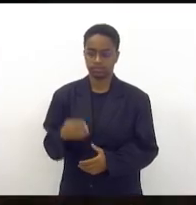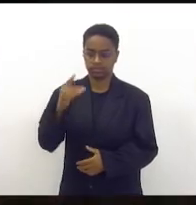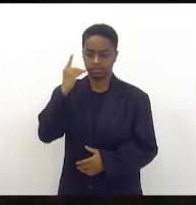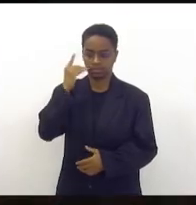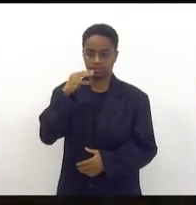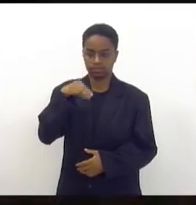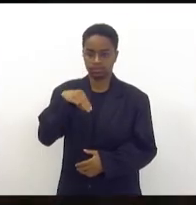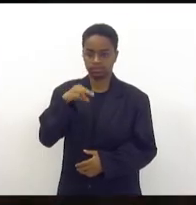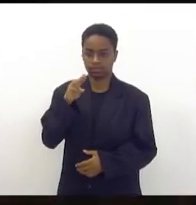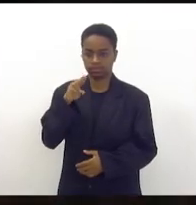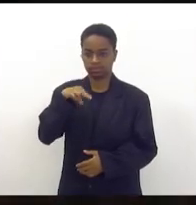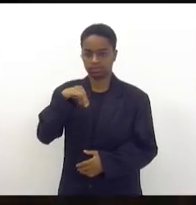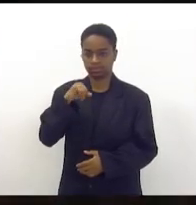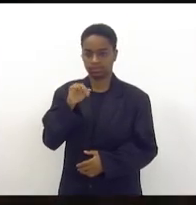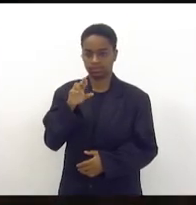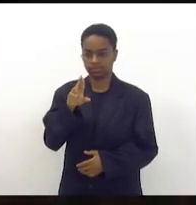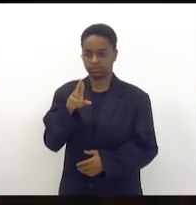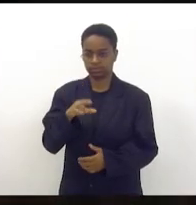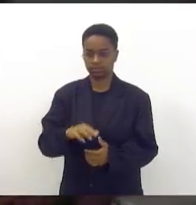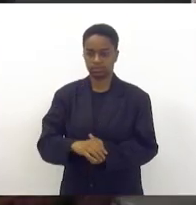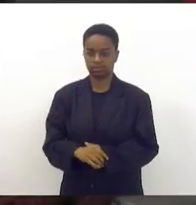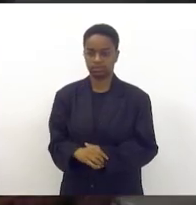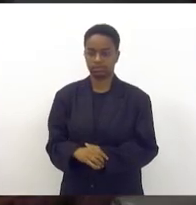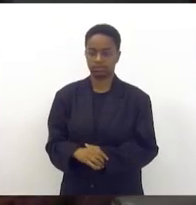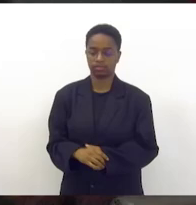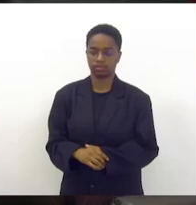Deputado Munir Neto, por favor.